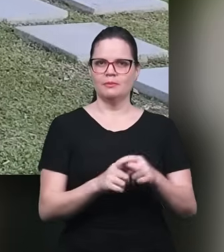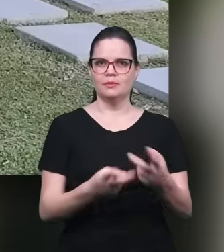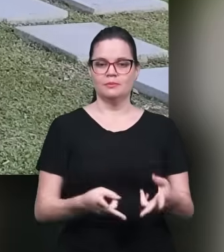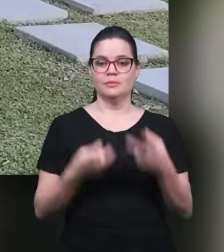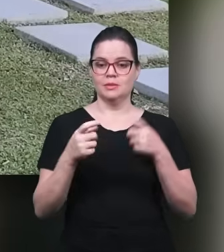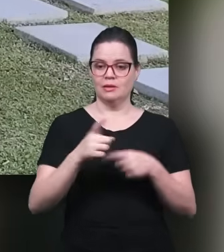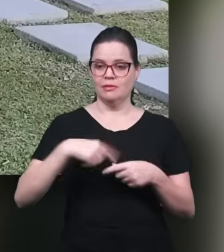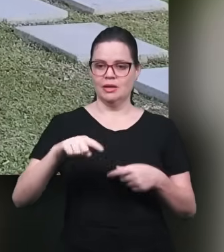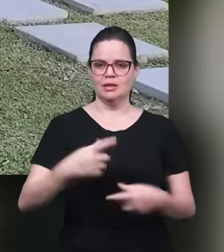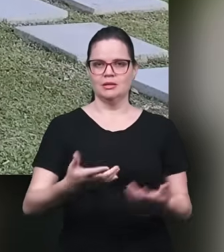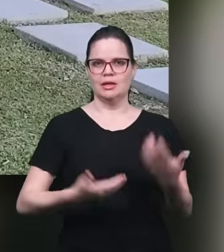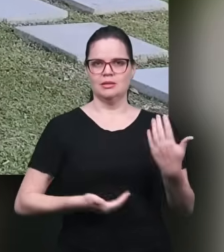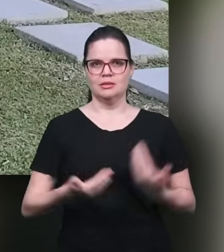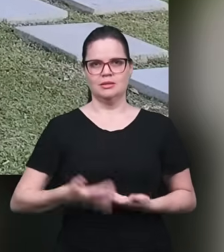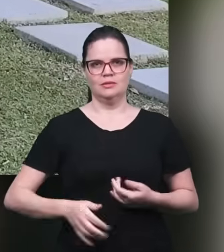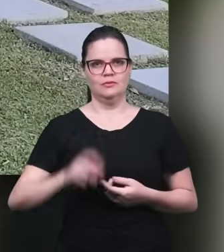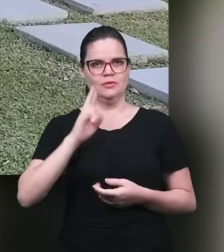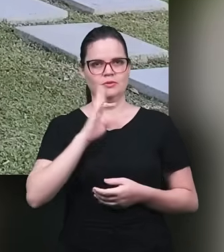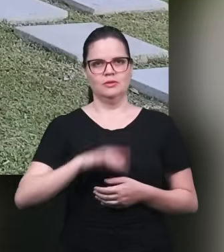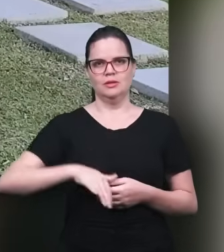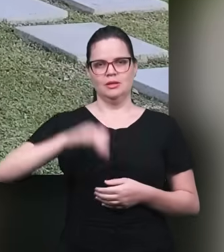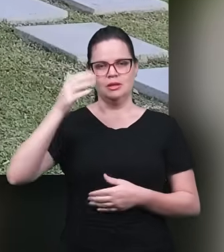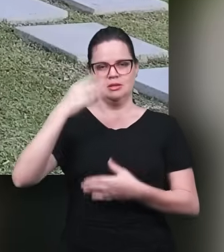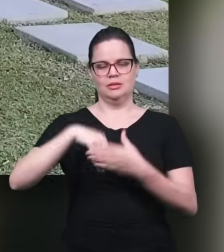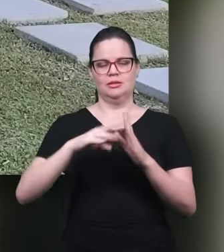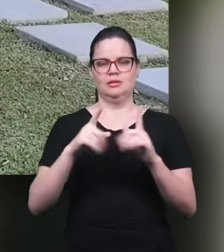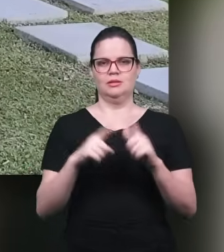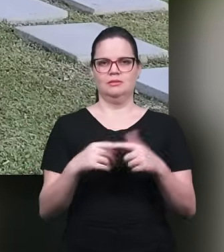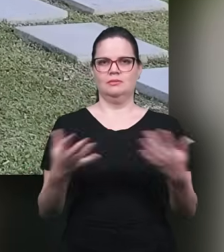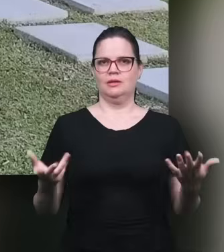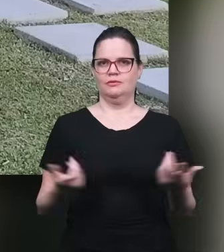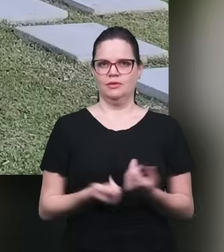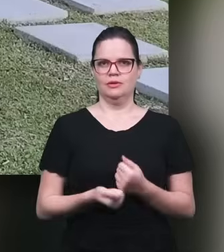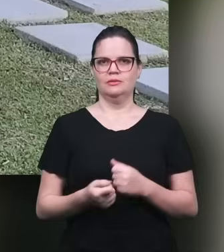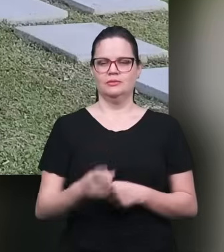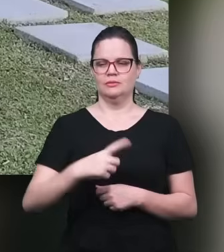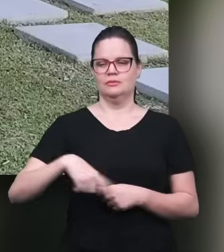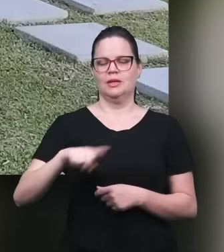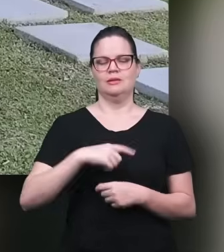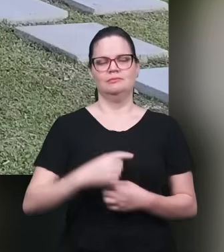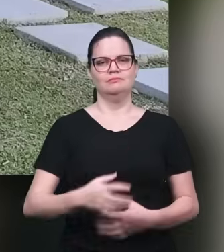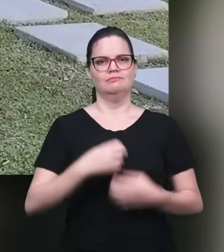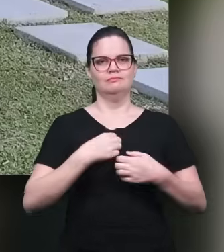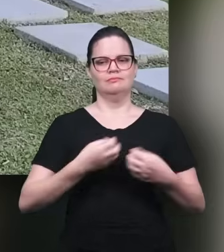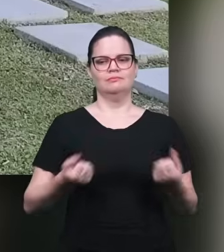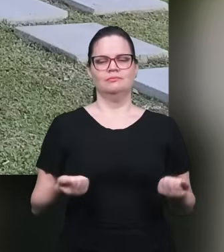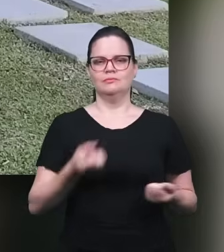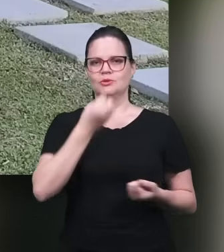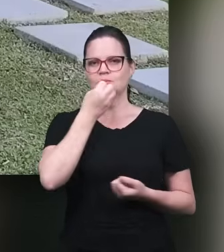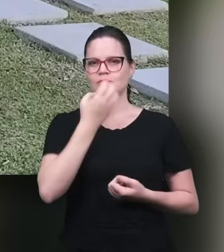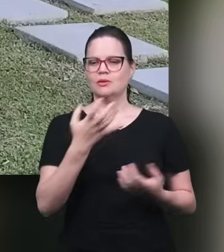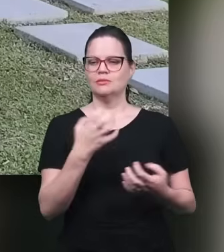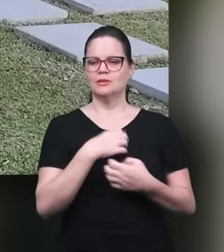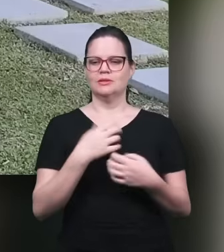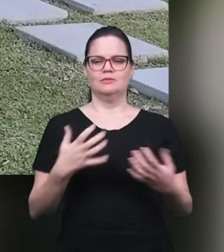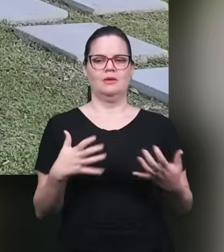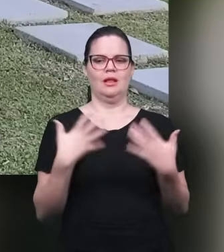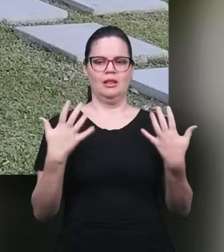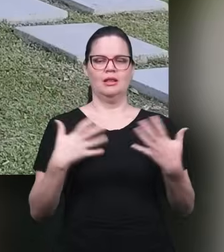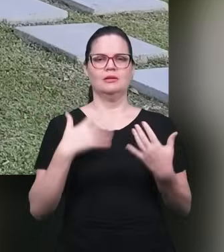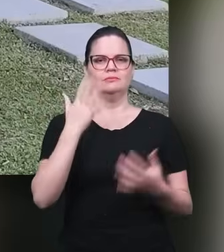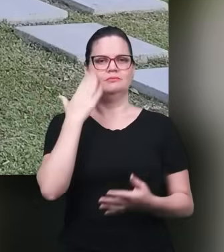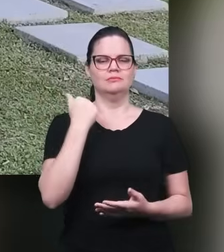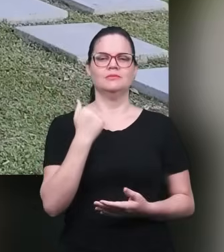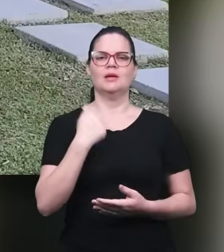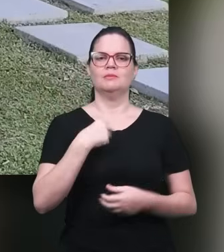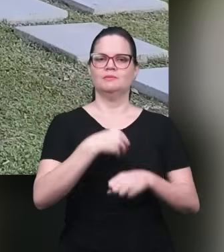o desejo de servir, né, de crescer nessa obra maravilhosa. Então, para nós, assim, é uma grande alegria poder contar e